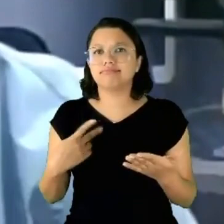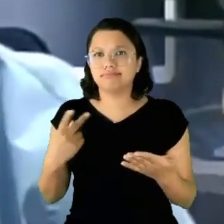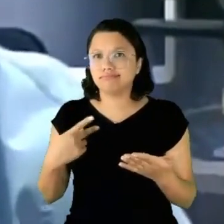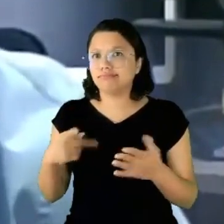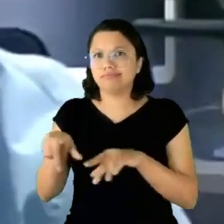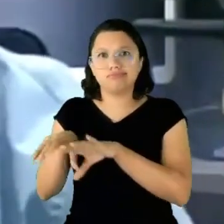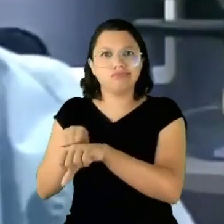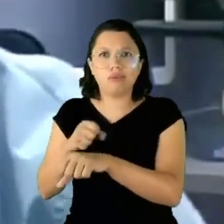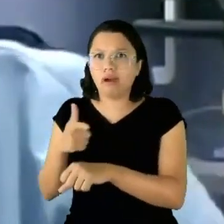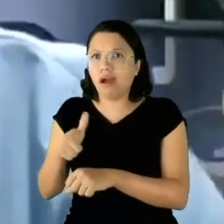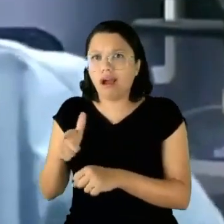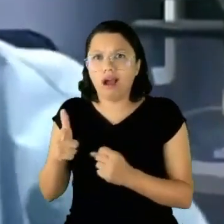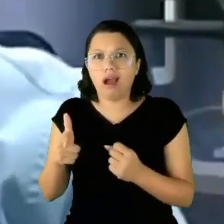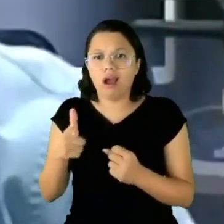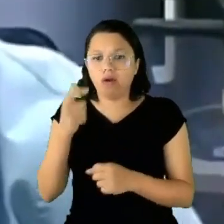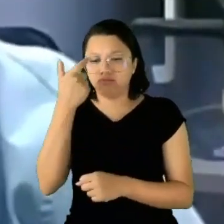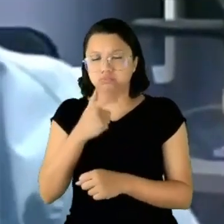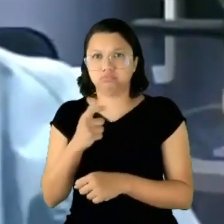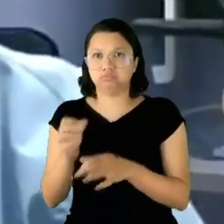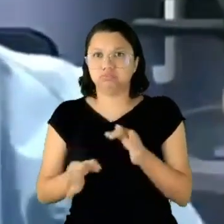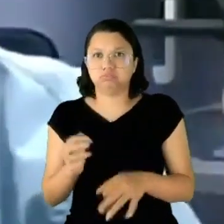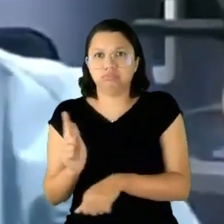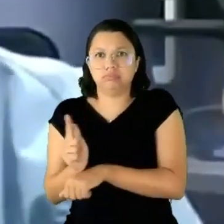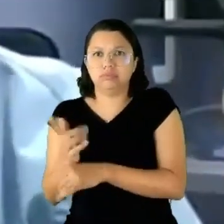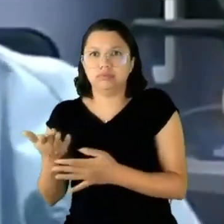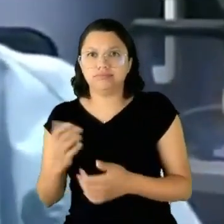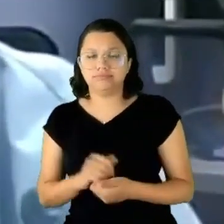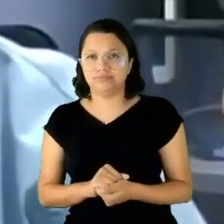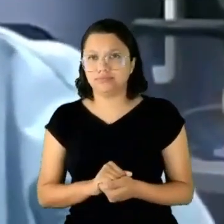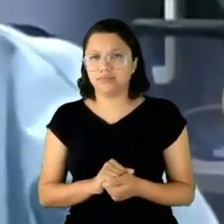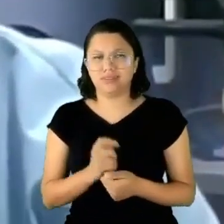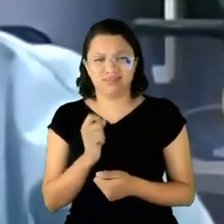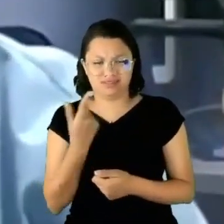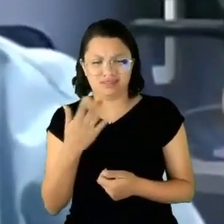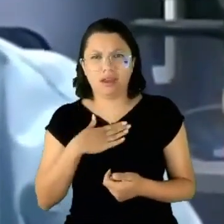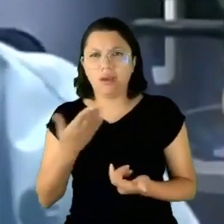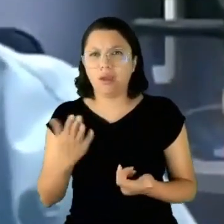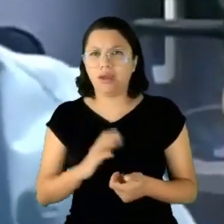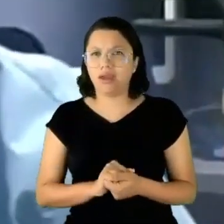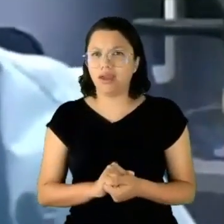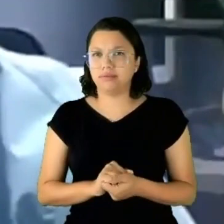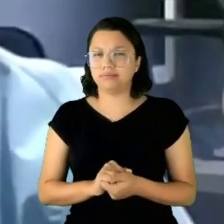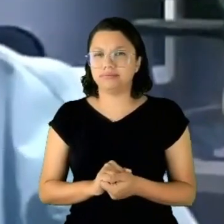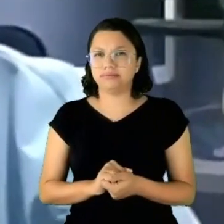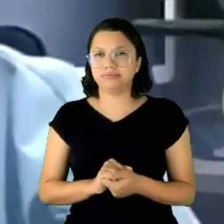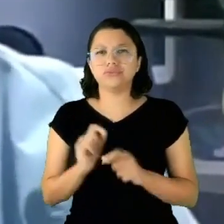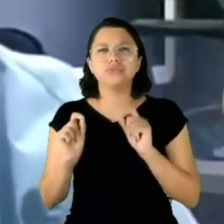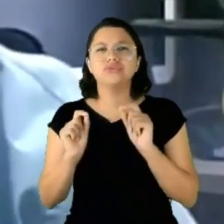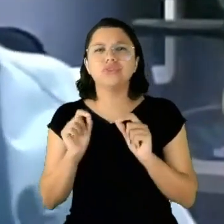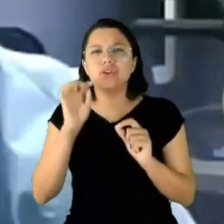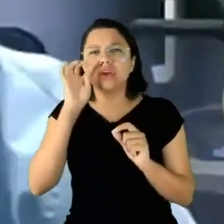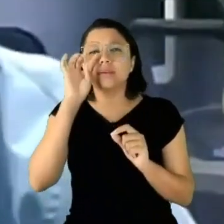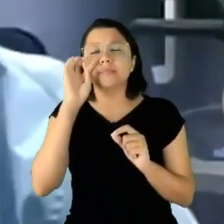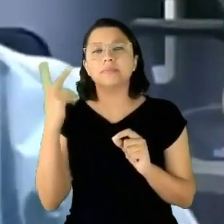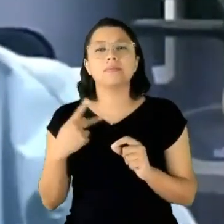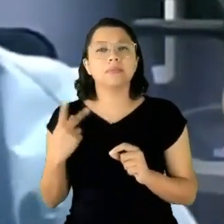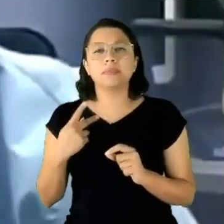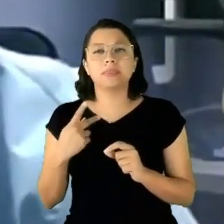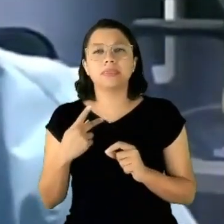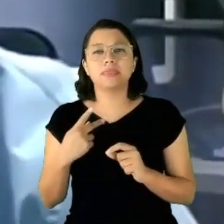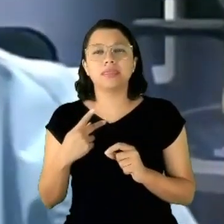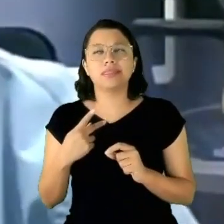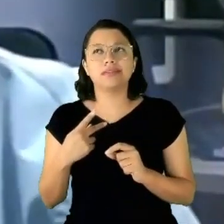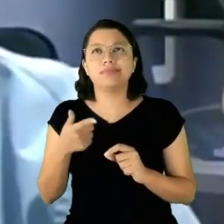Então, um paradoxo, isso é estranho para mim, de que nós não fomos